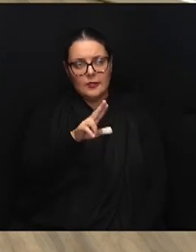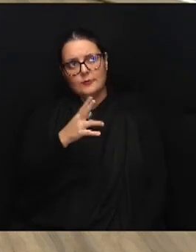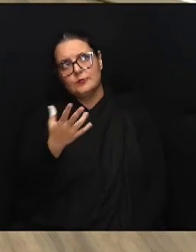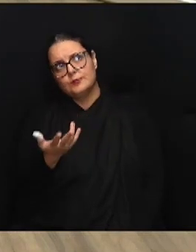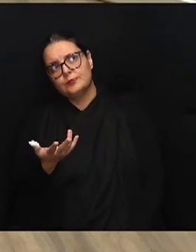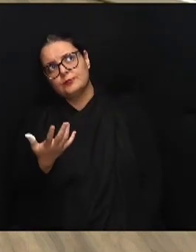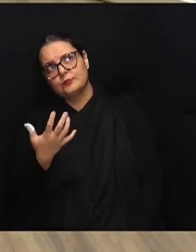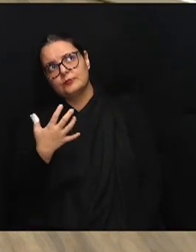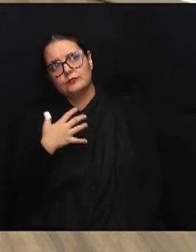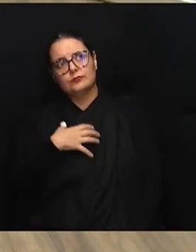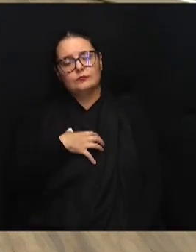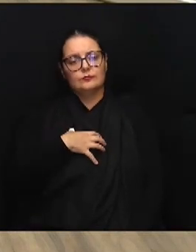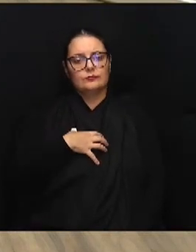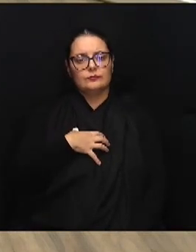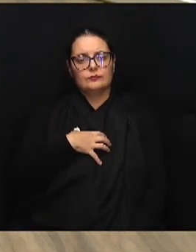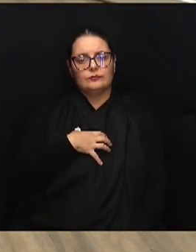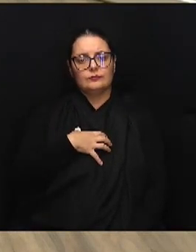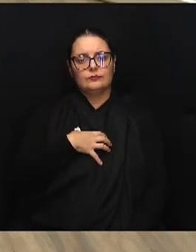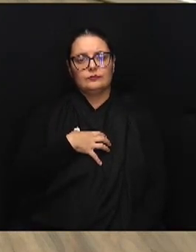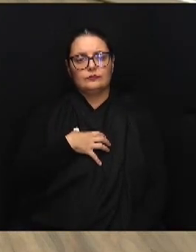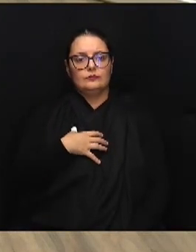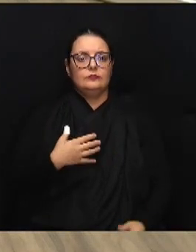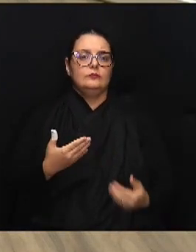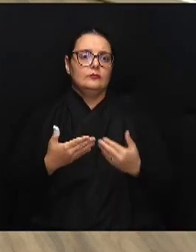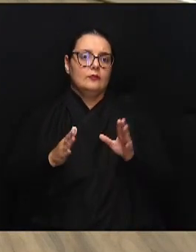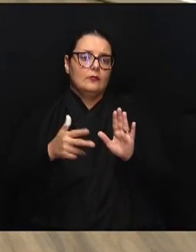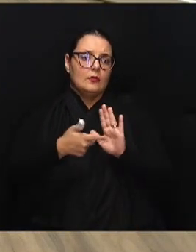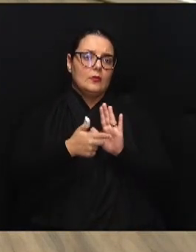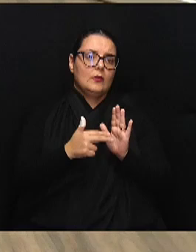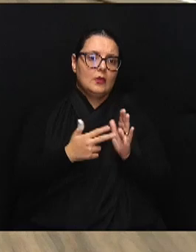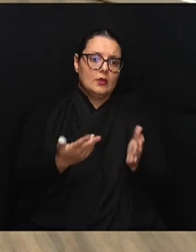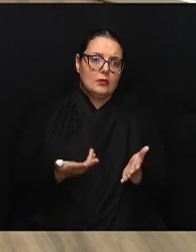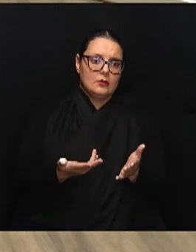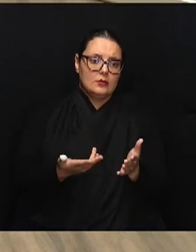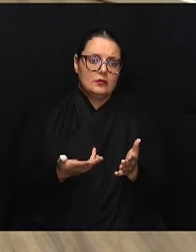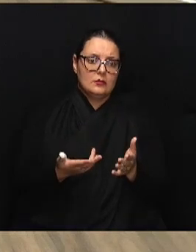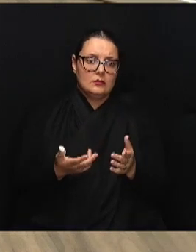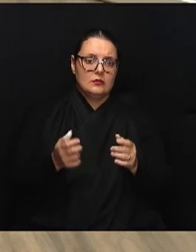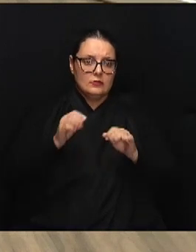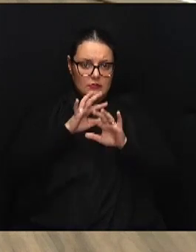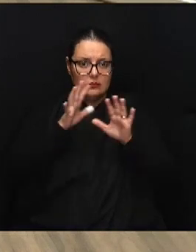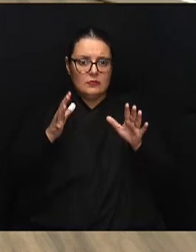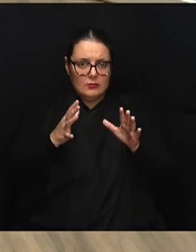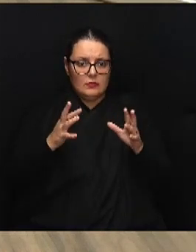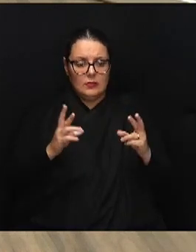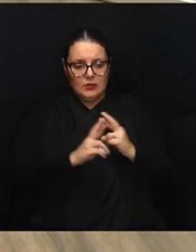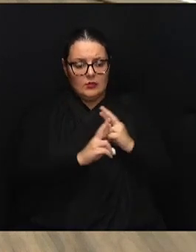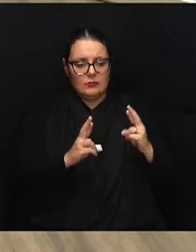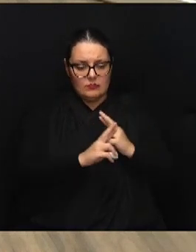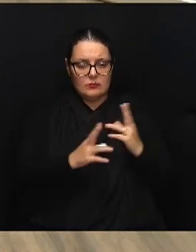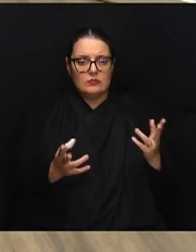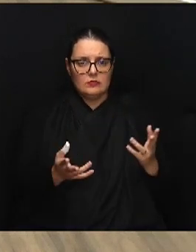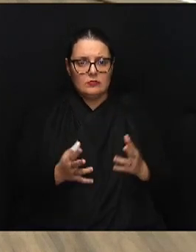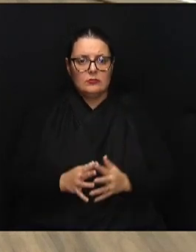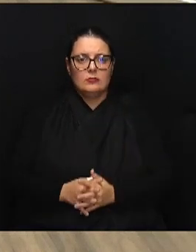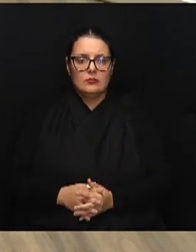forma mais aberta no sentido de clareza mesmo entre os dois, entre a